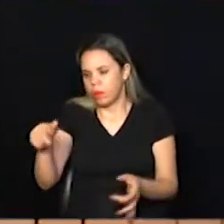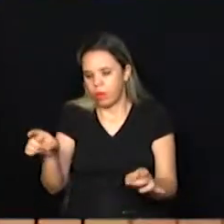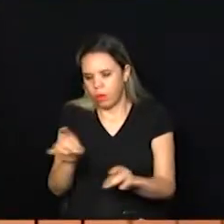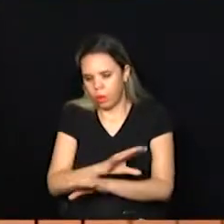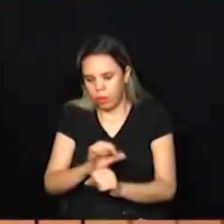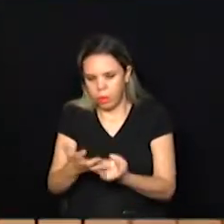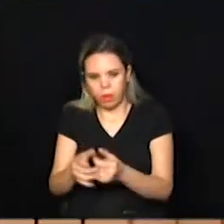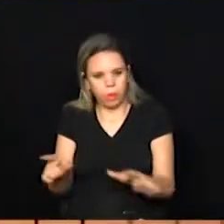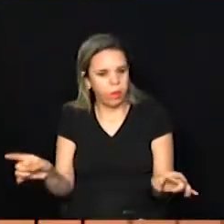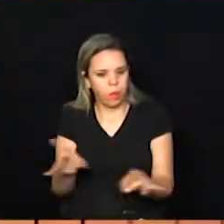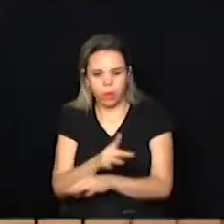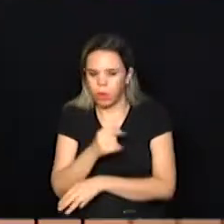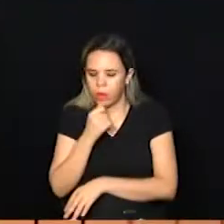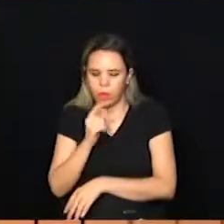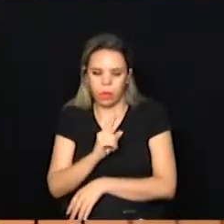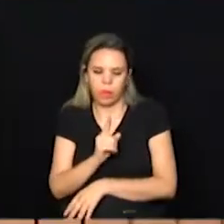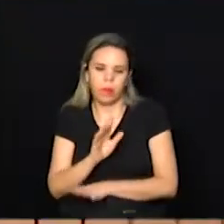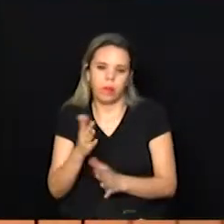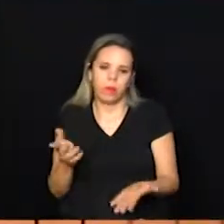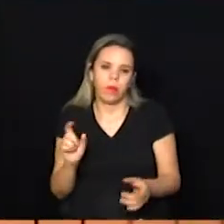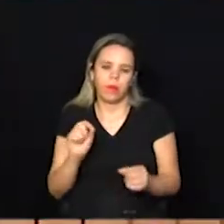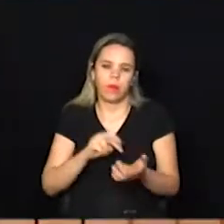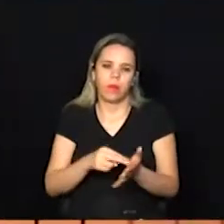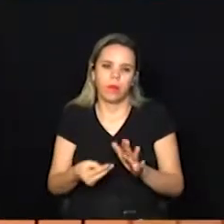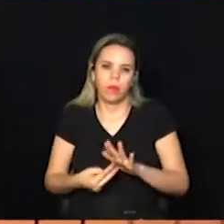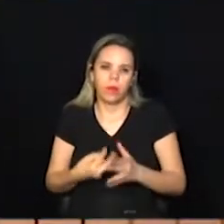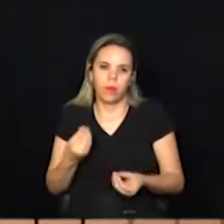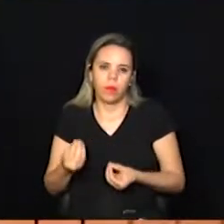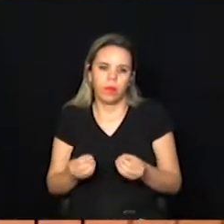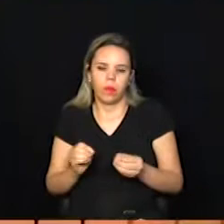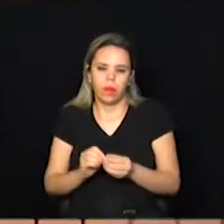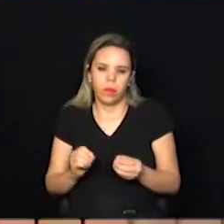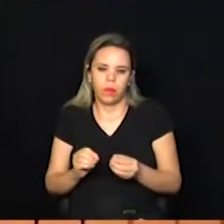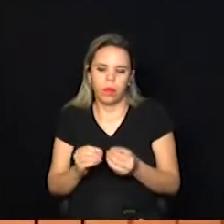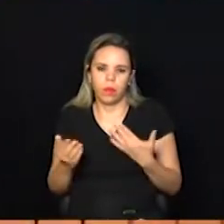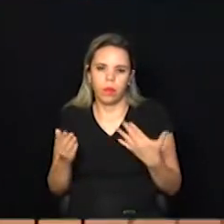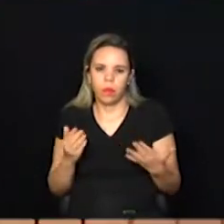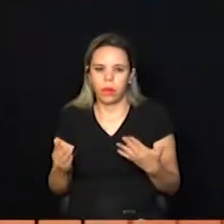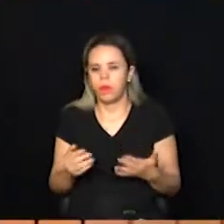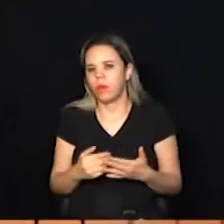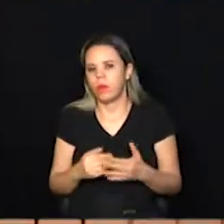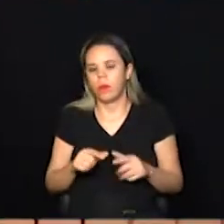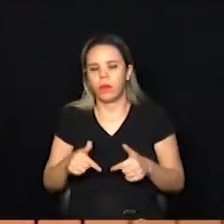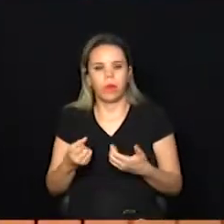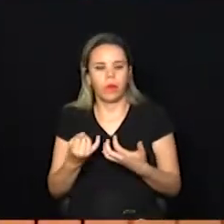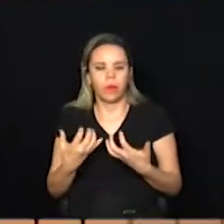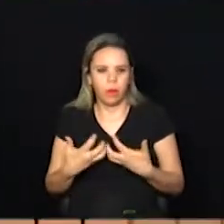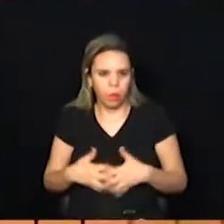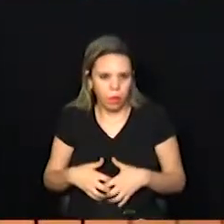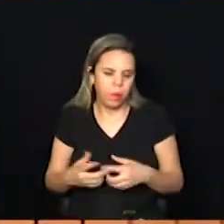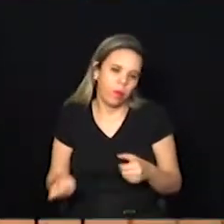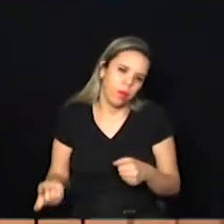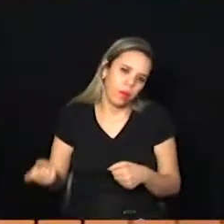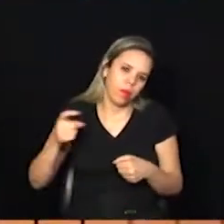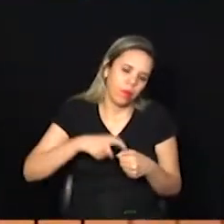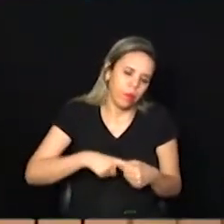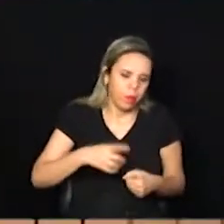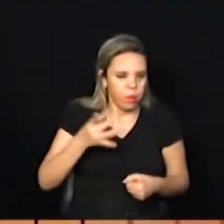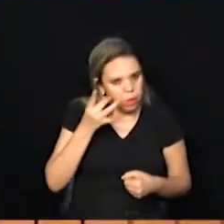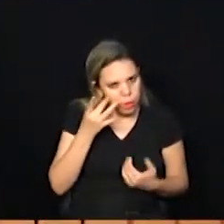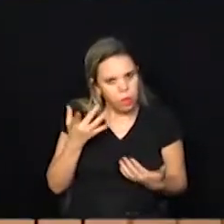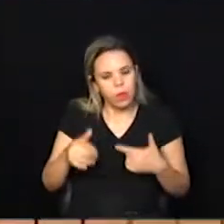a pandemia não acabou, mas o que como tem sido, digamos assim, o reflexo dessa retomada, né,